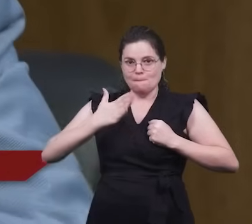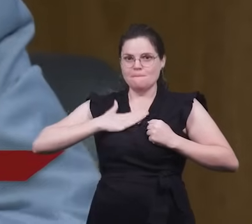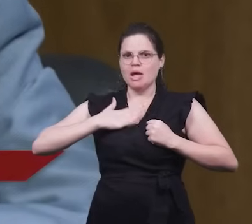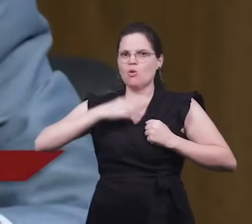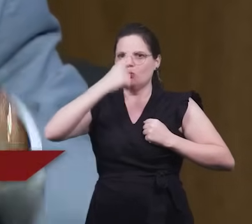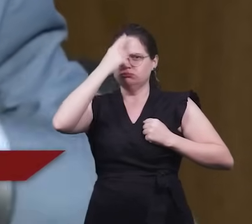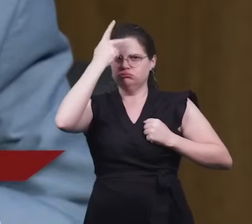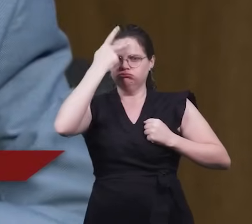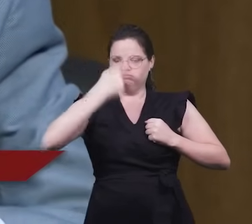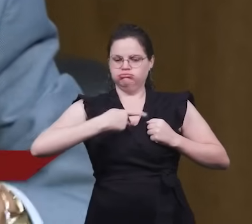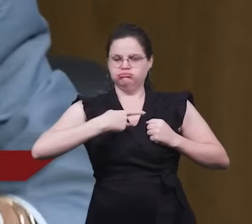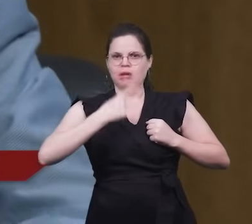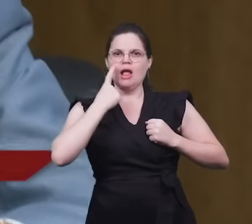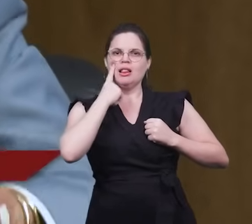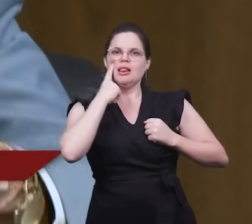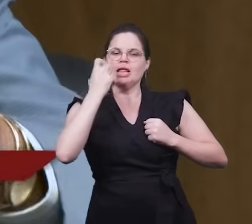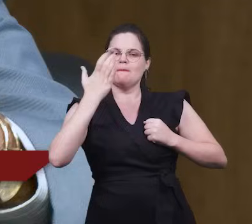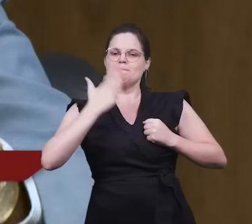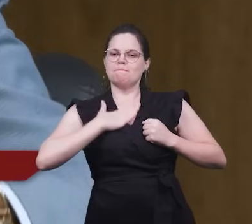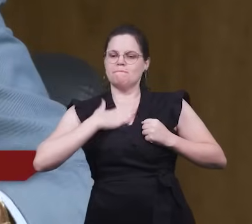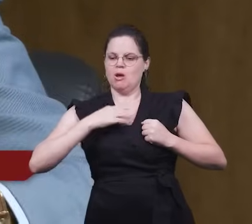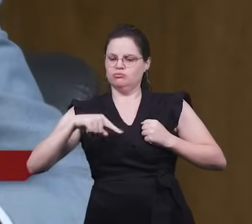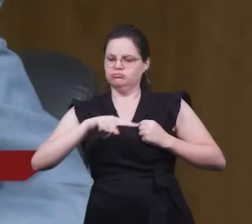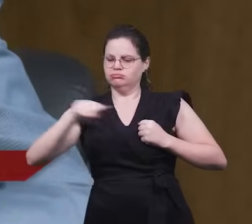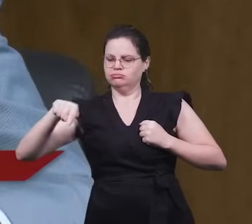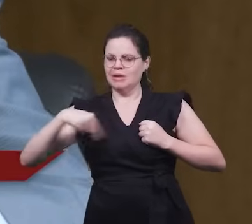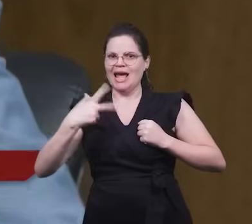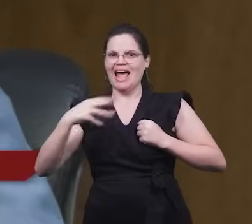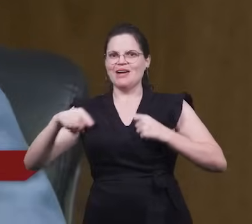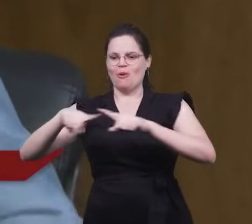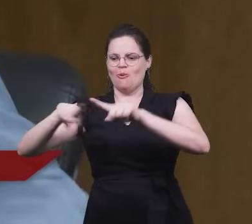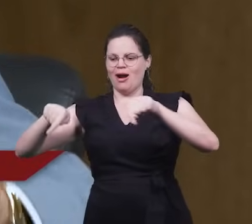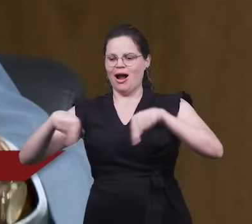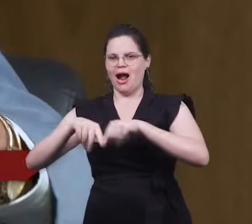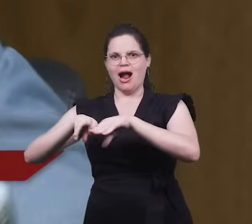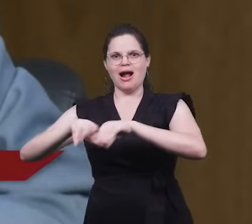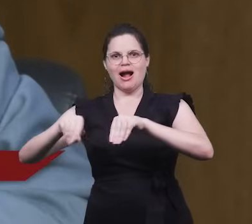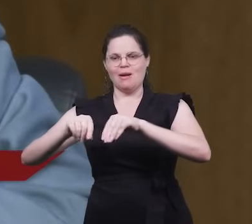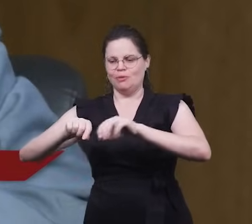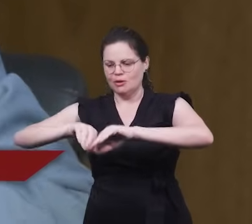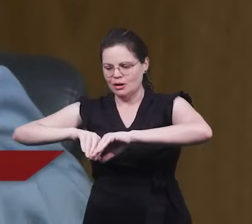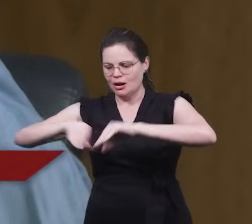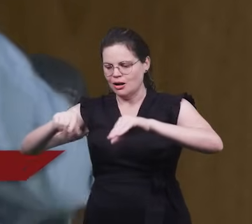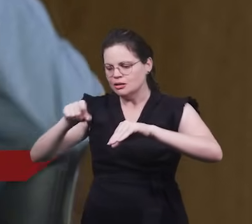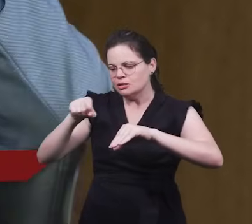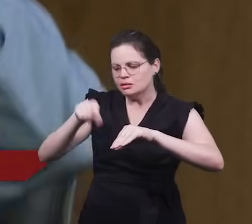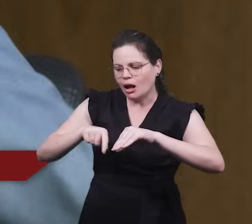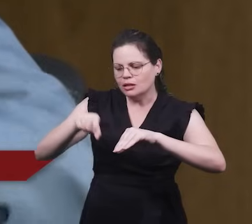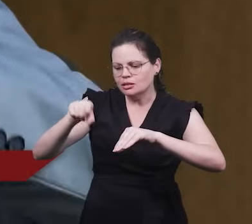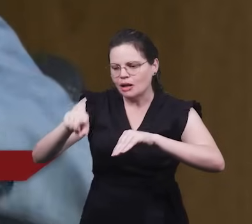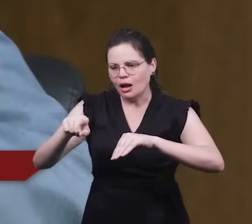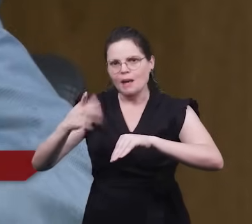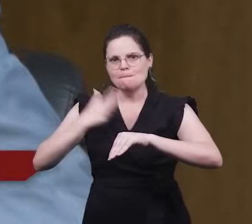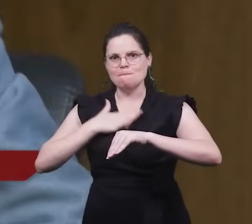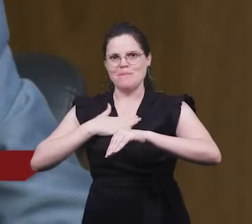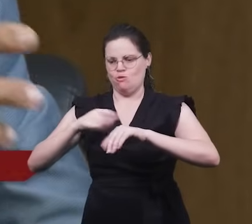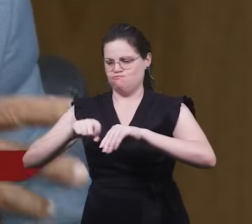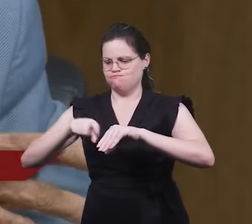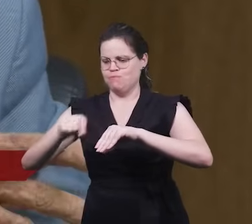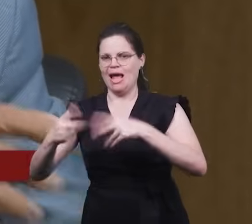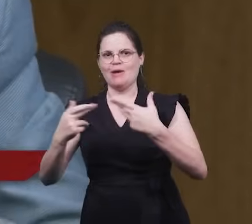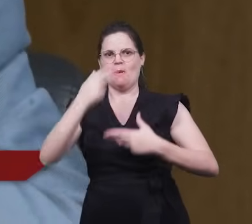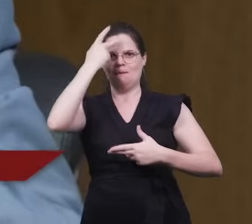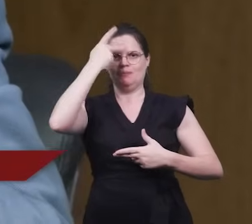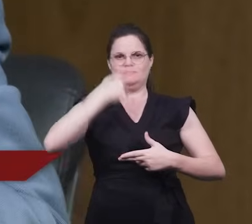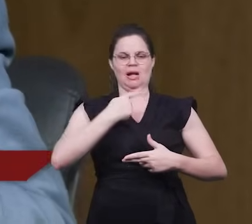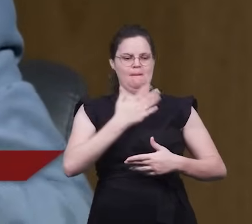exteriorizar. Por quê? Porque o homem pegou aquela semente da fé que era intrínseca, ele jogou no campo dos interesses dele, aquilo